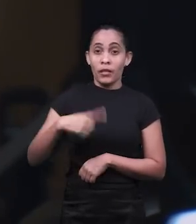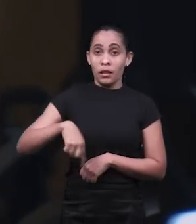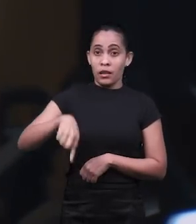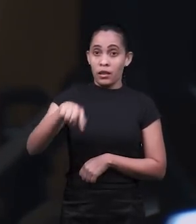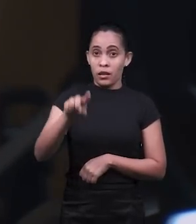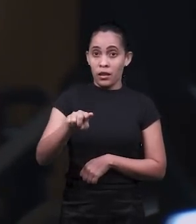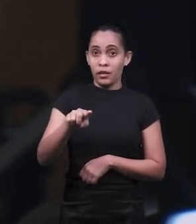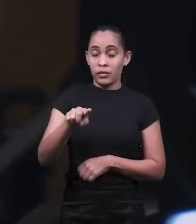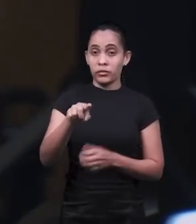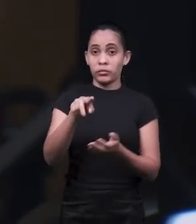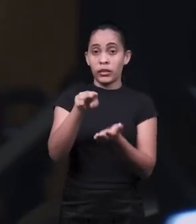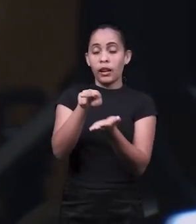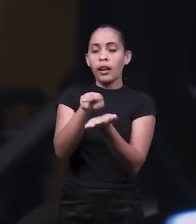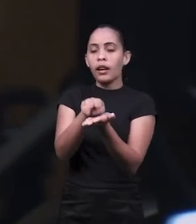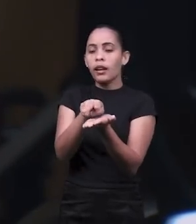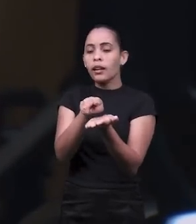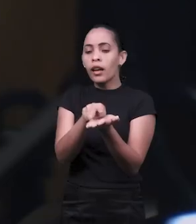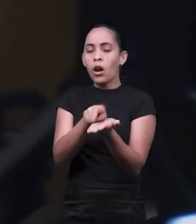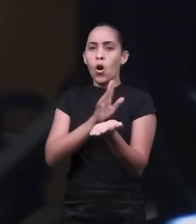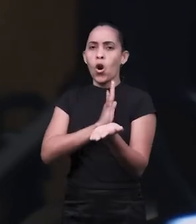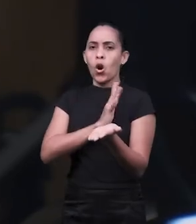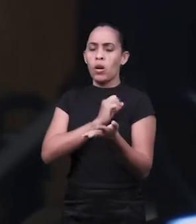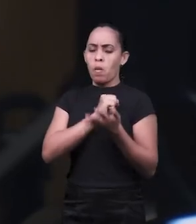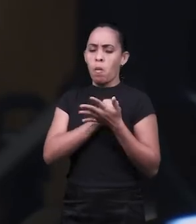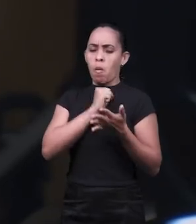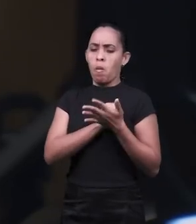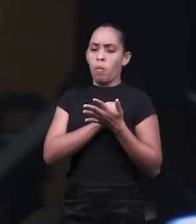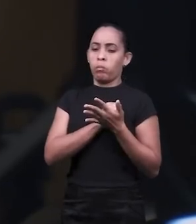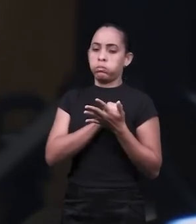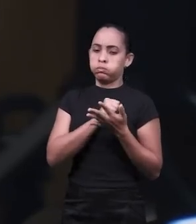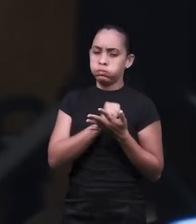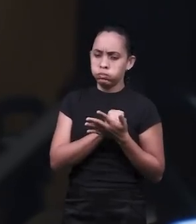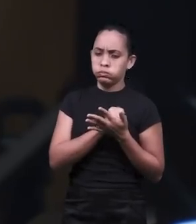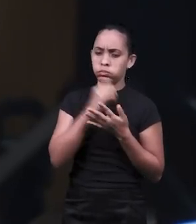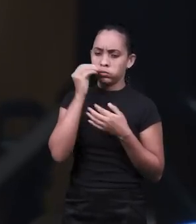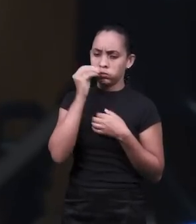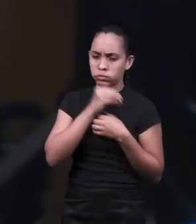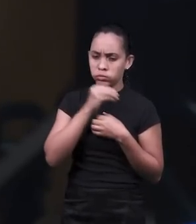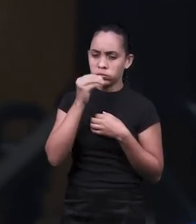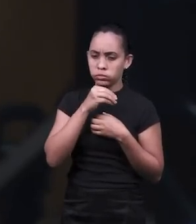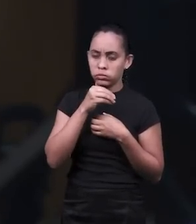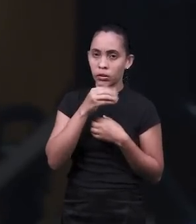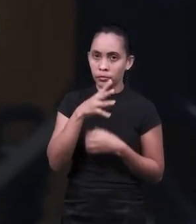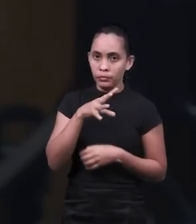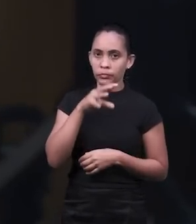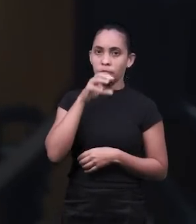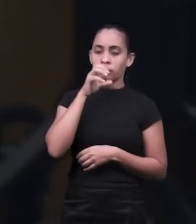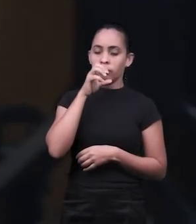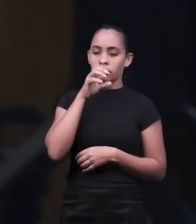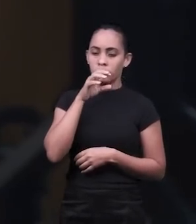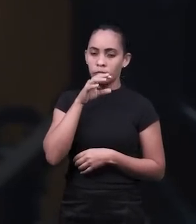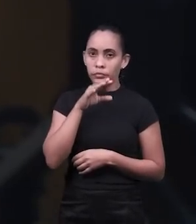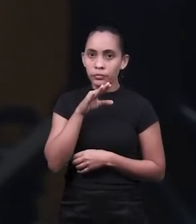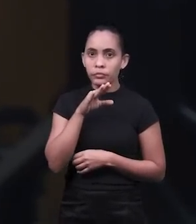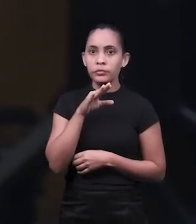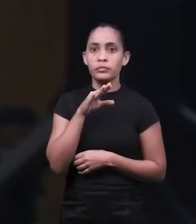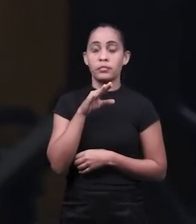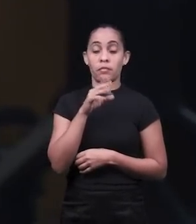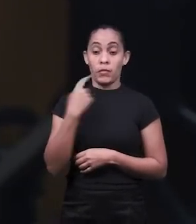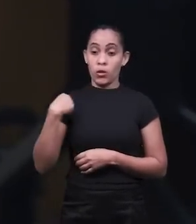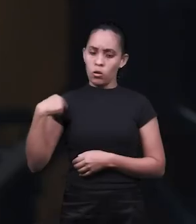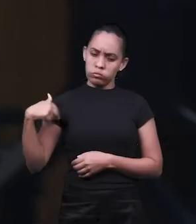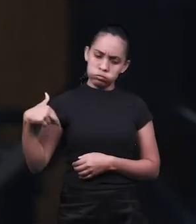em parada cardiorrespiratória, que é quando o coração para de funcionar e ela também não respira mais. Prontamente